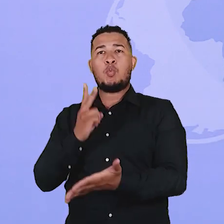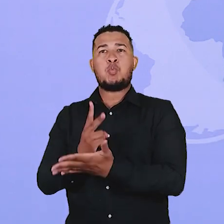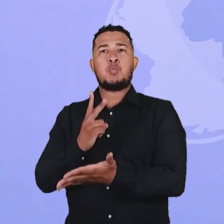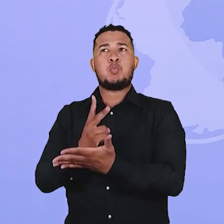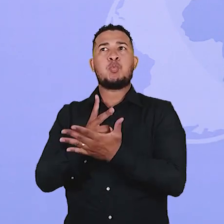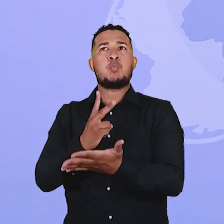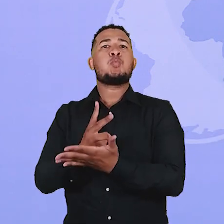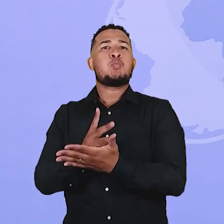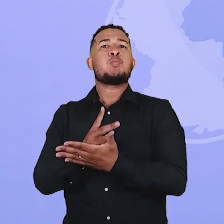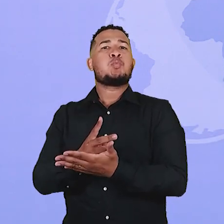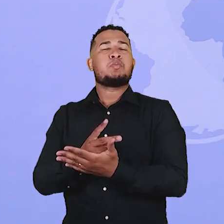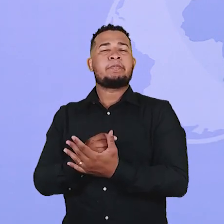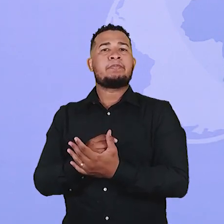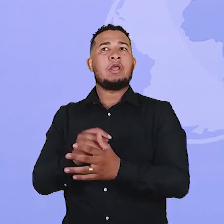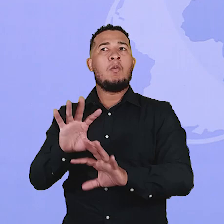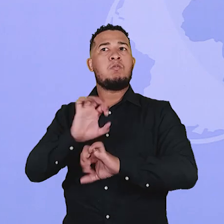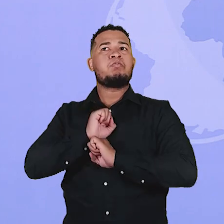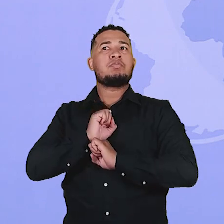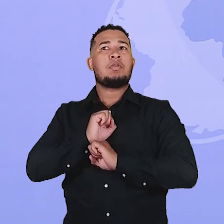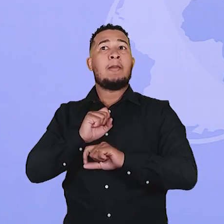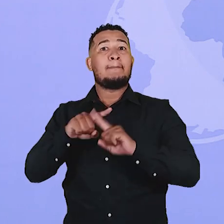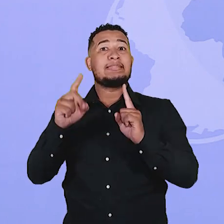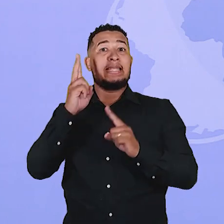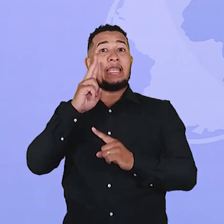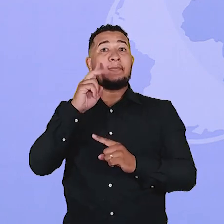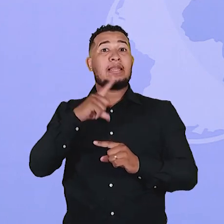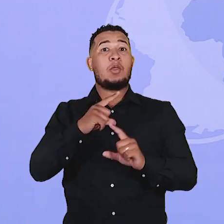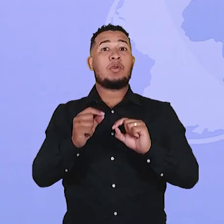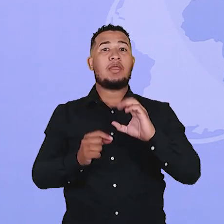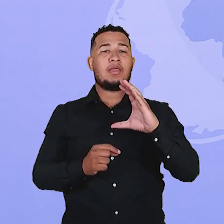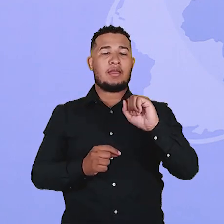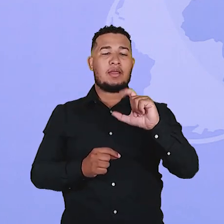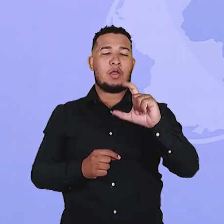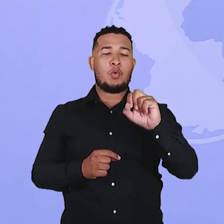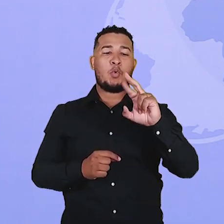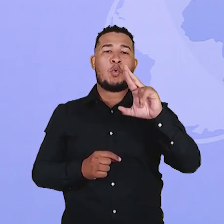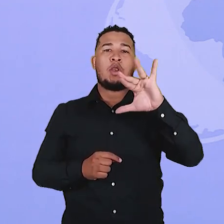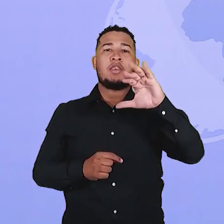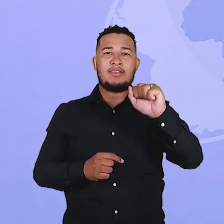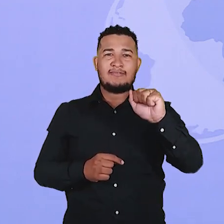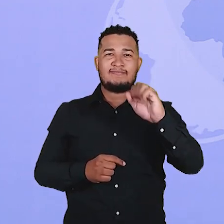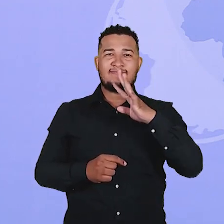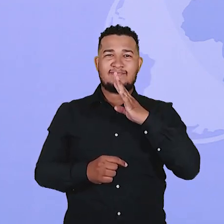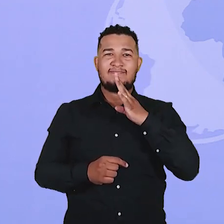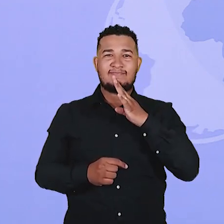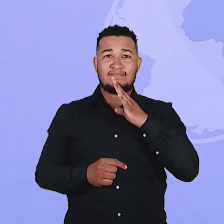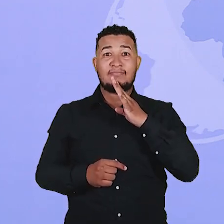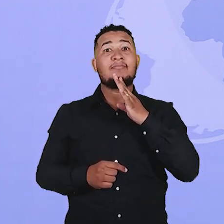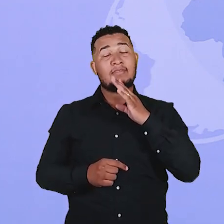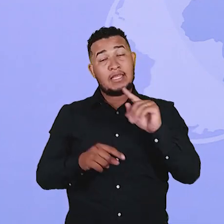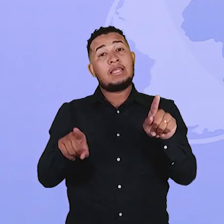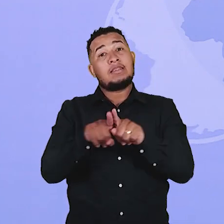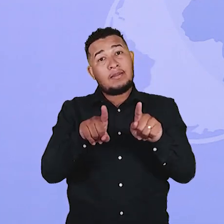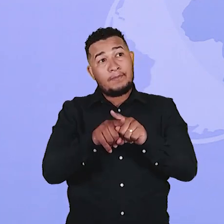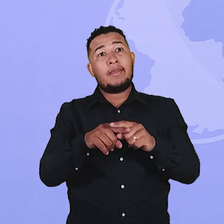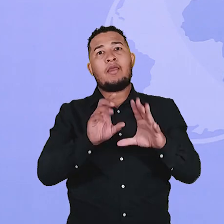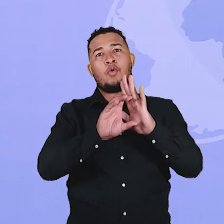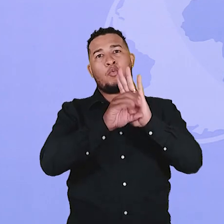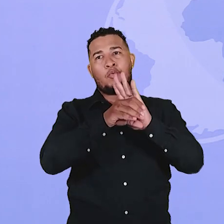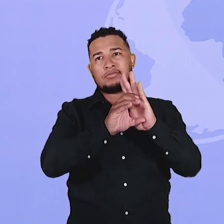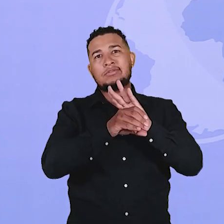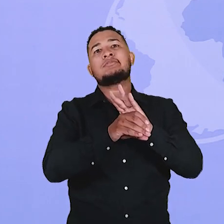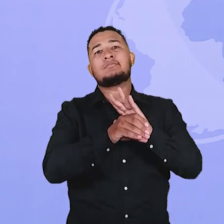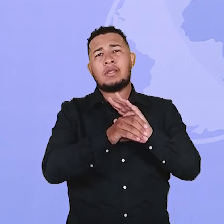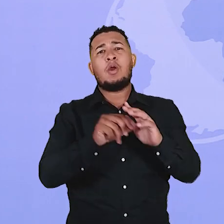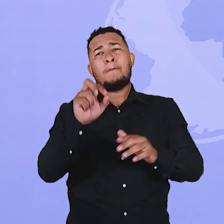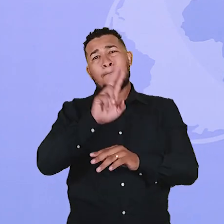disse. E aí eles estabeleceram que era dado em caloria. Só que a caloria, apesar de ser um conceito equivocado, a gente